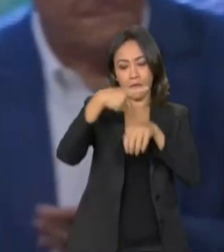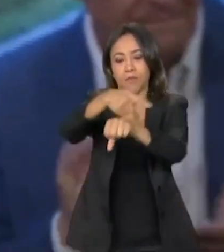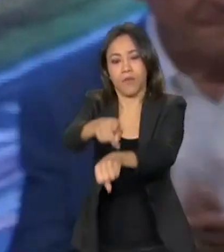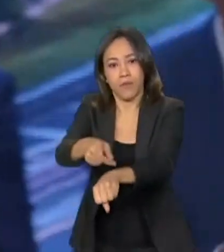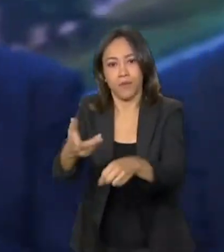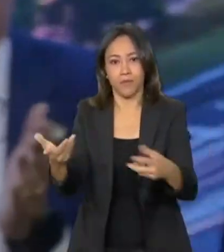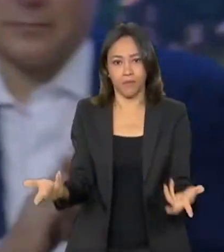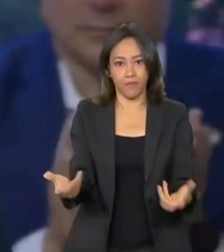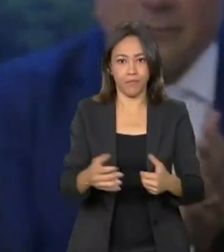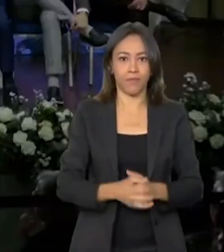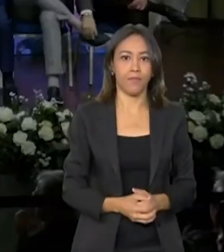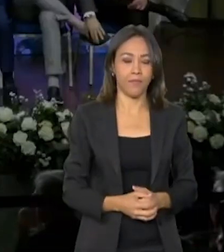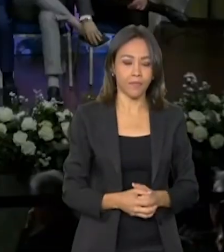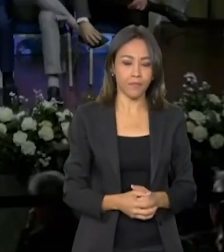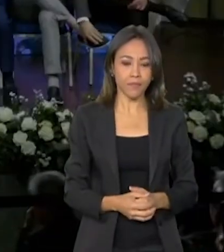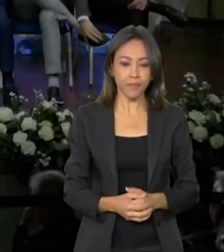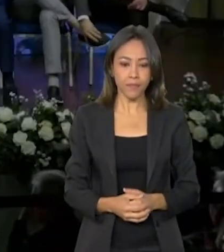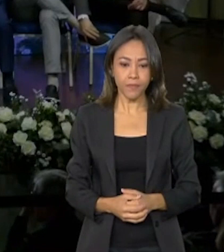relação.